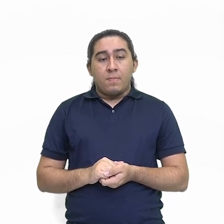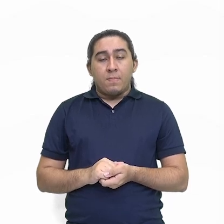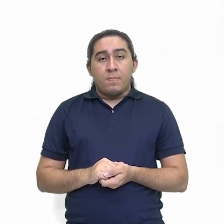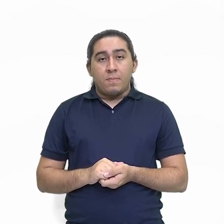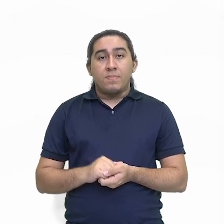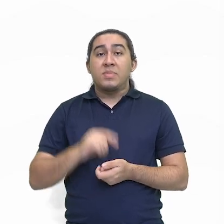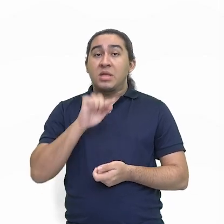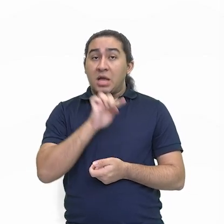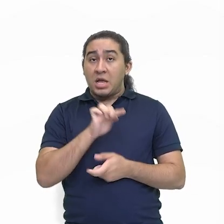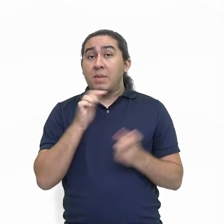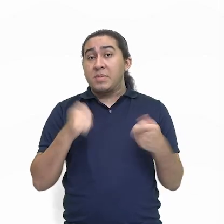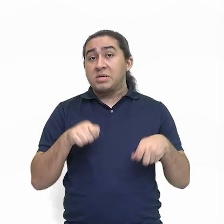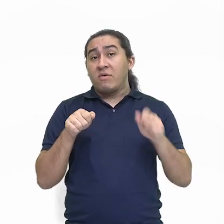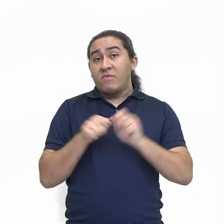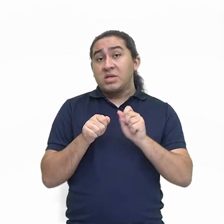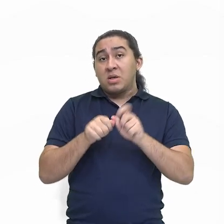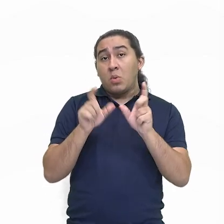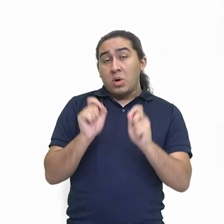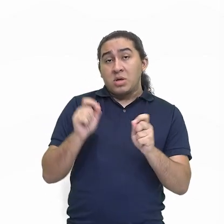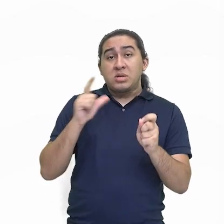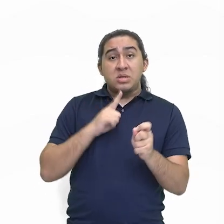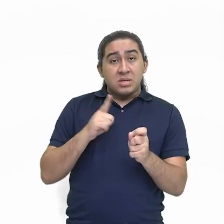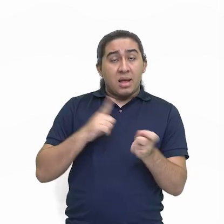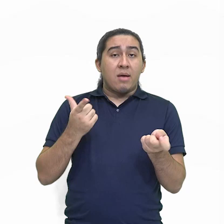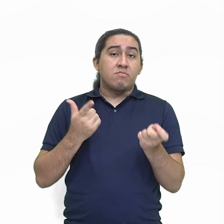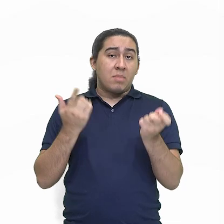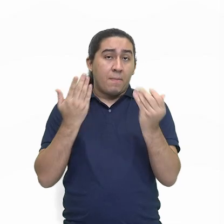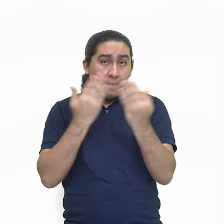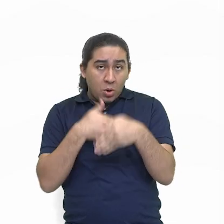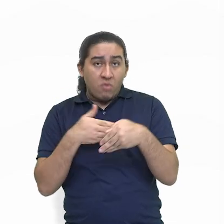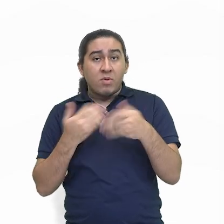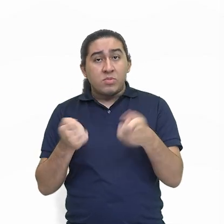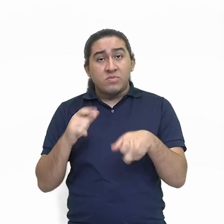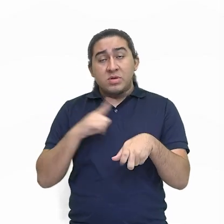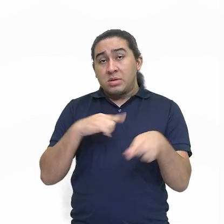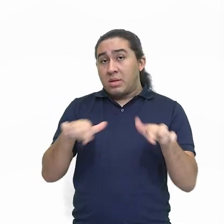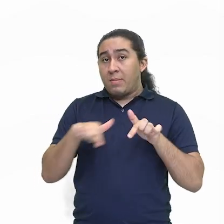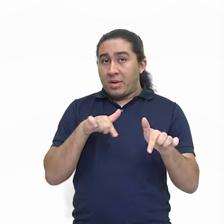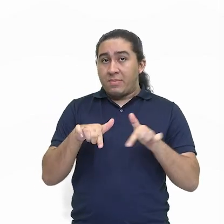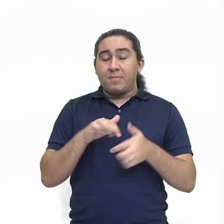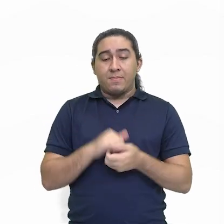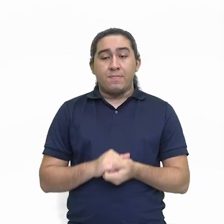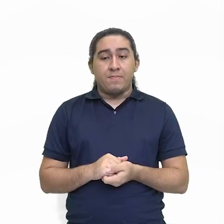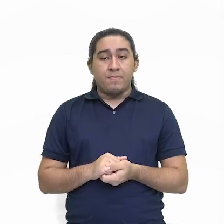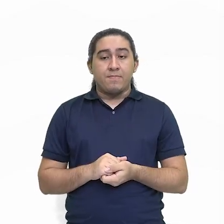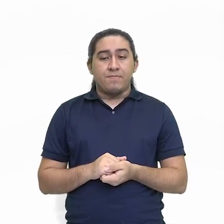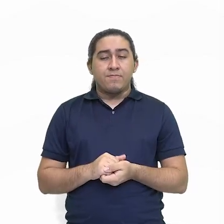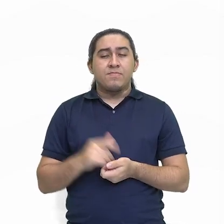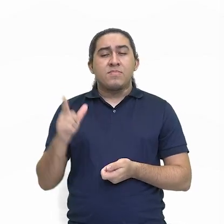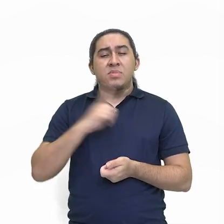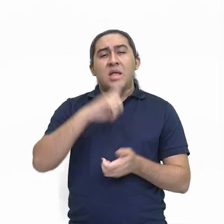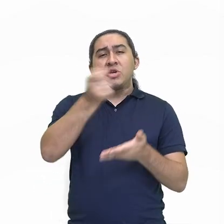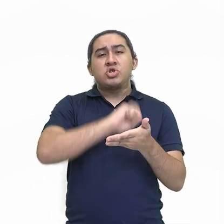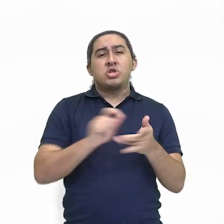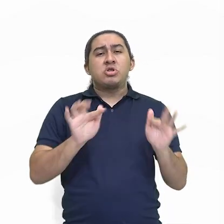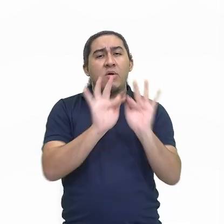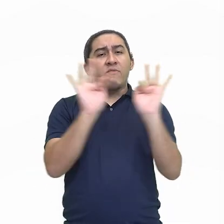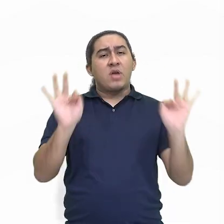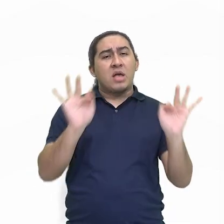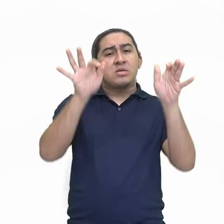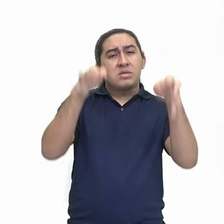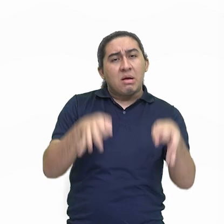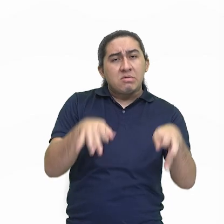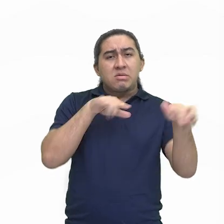que ele deve fazer um processo seletivo para emprego. Está lá escrito no primeiro